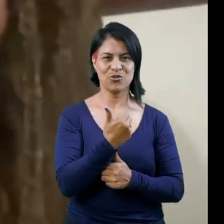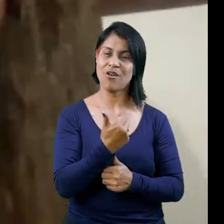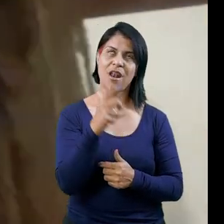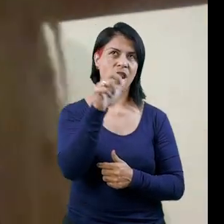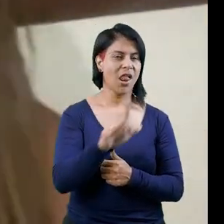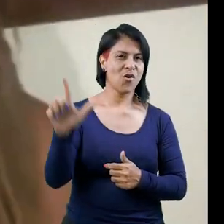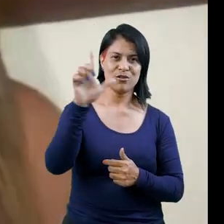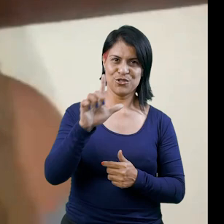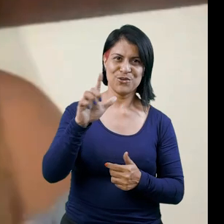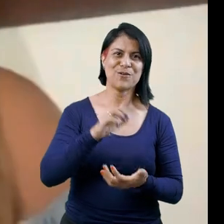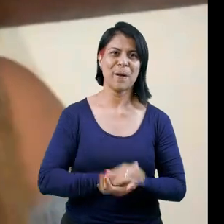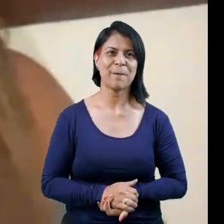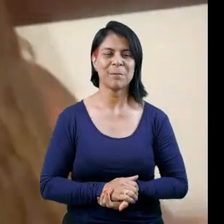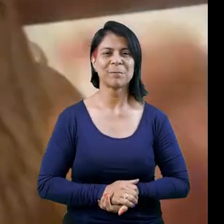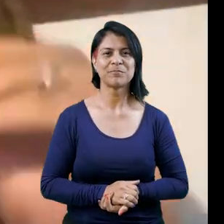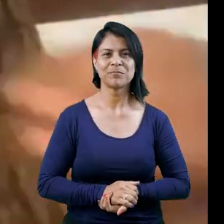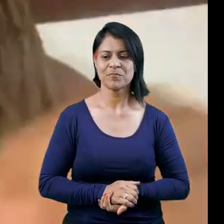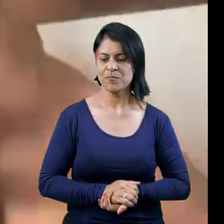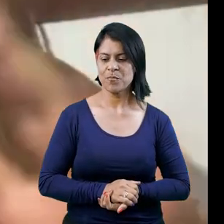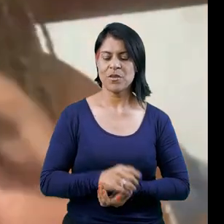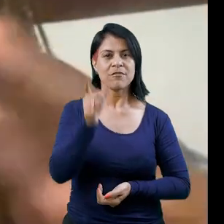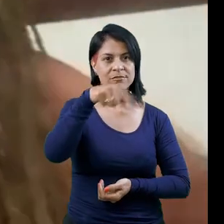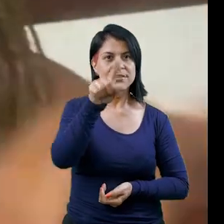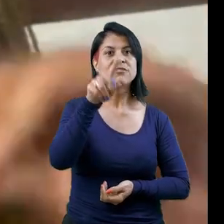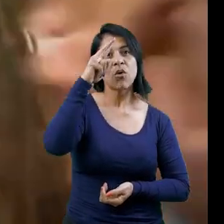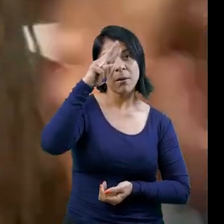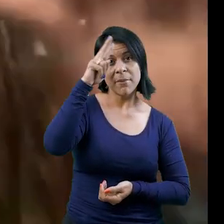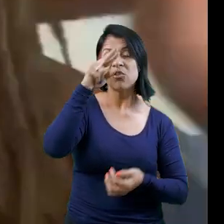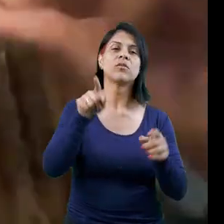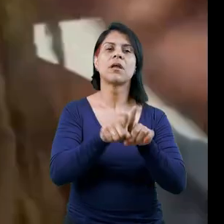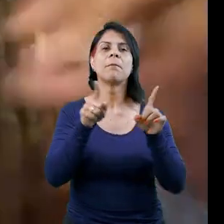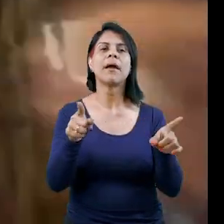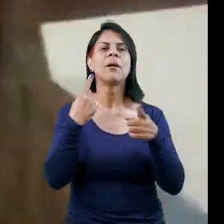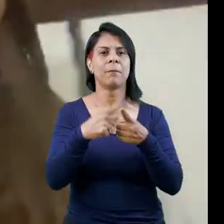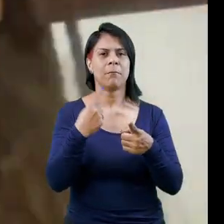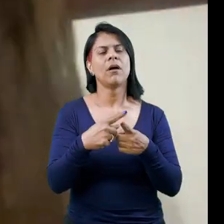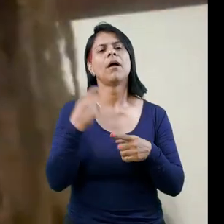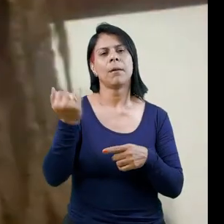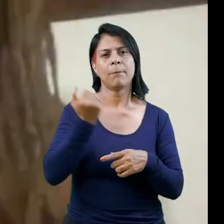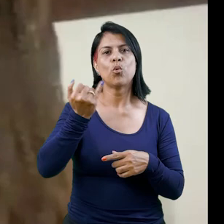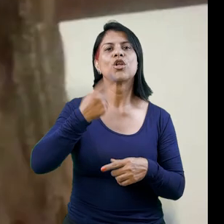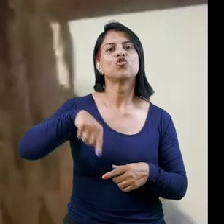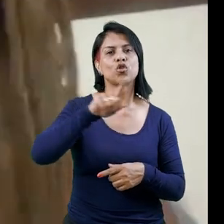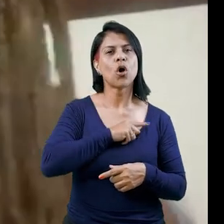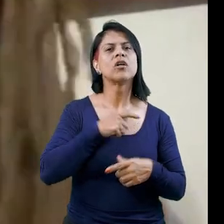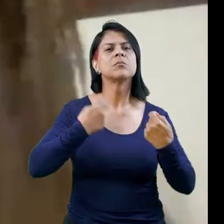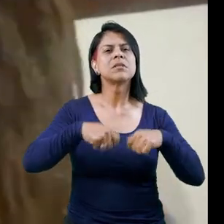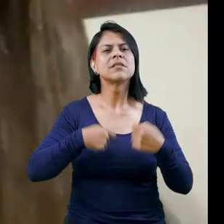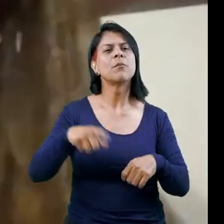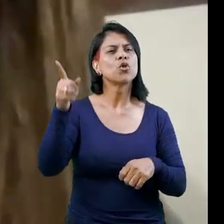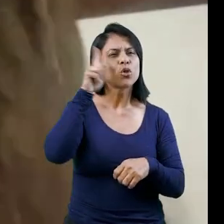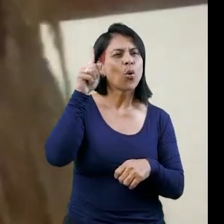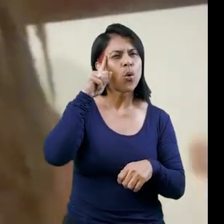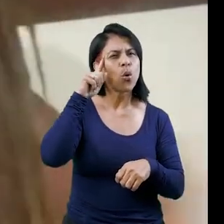cara, literalmente. Vocês vão me lembrando também, porque é isso, a gente precisa estar o tempo todo aqui